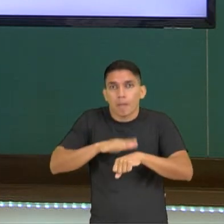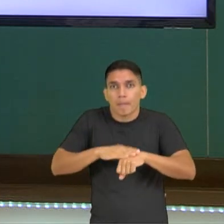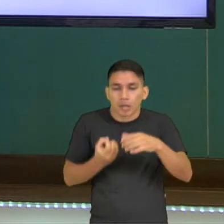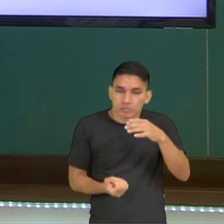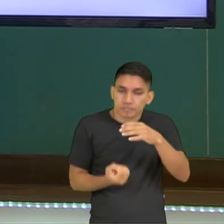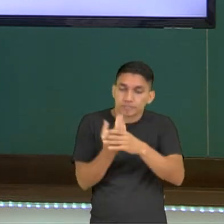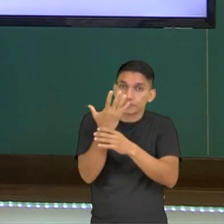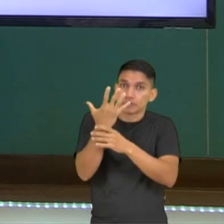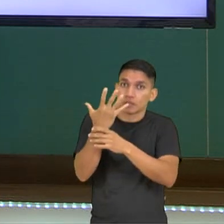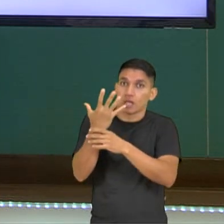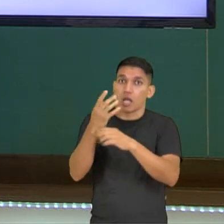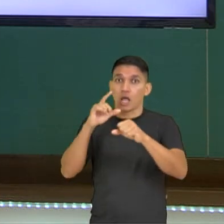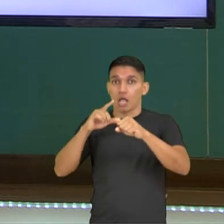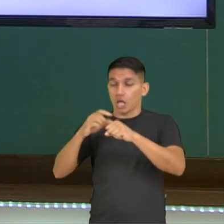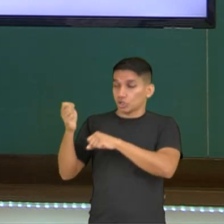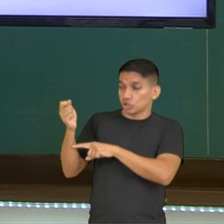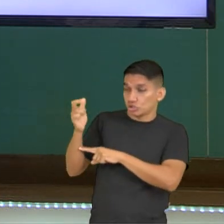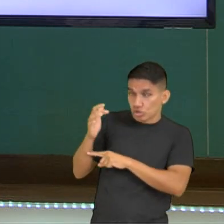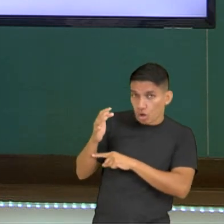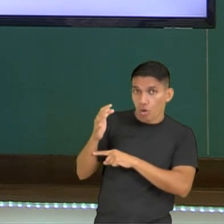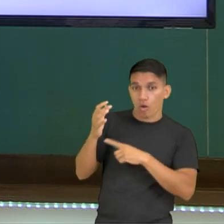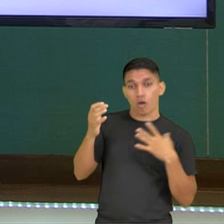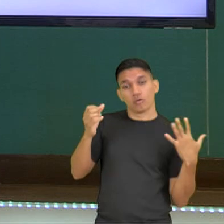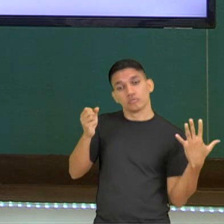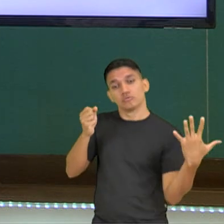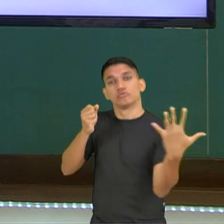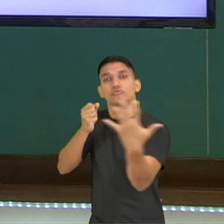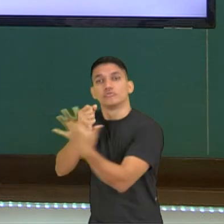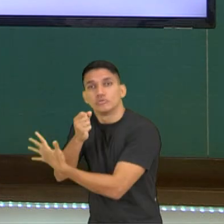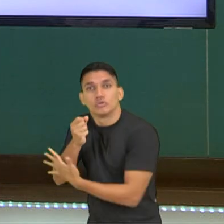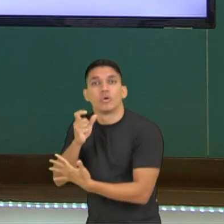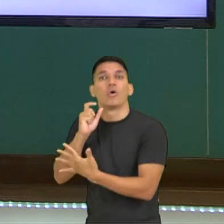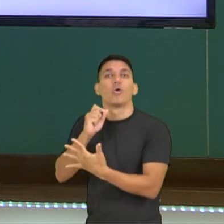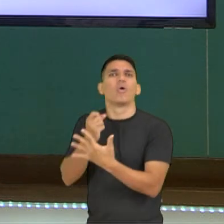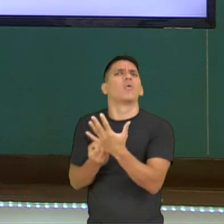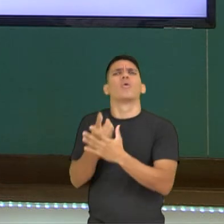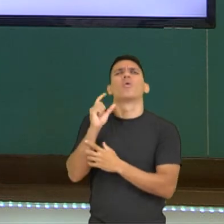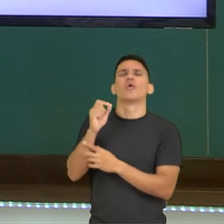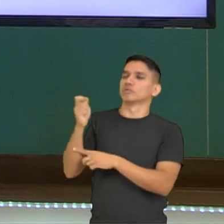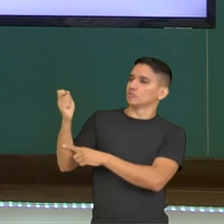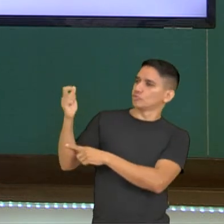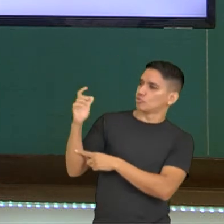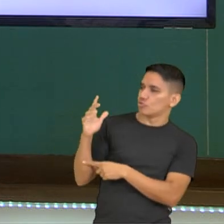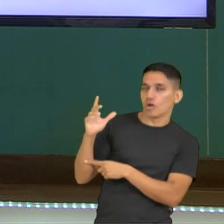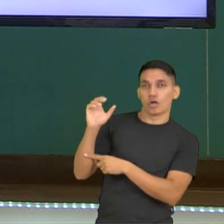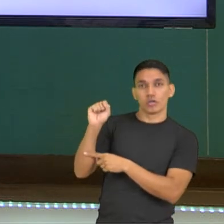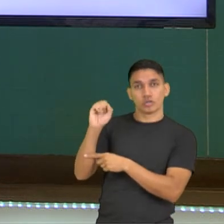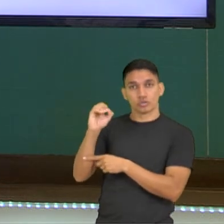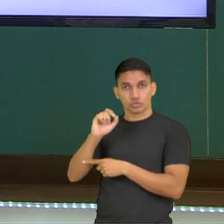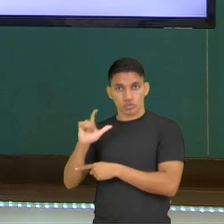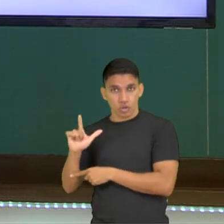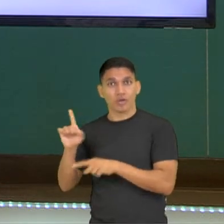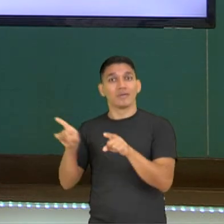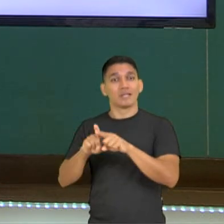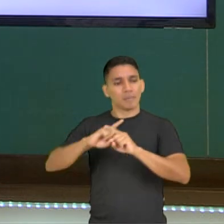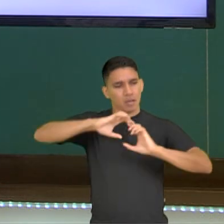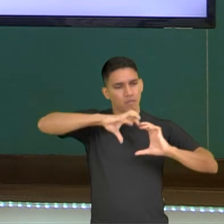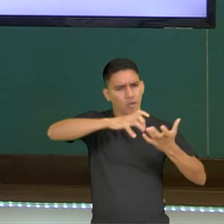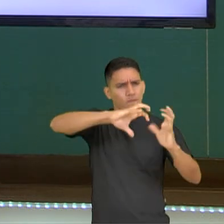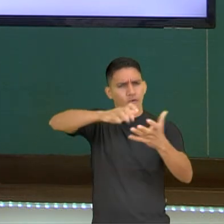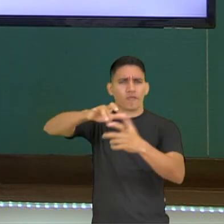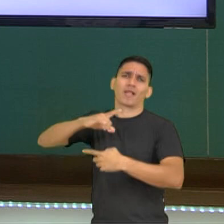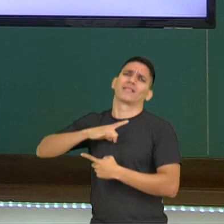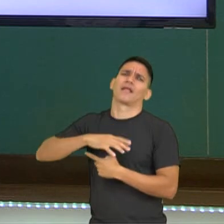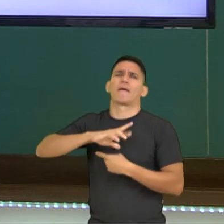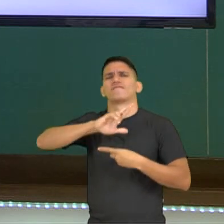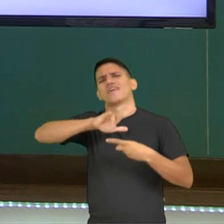se formou, o que que ele formou? Formou o nosso Sol e formou os planetas. Nós temos